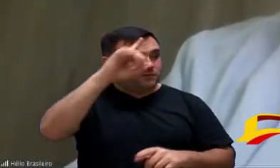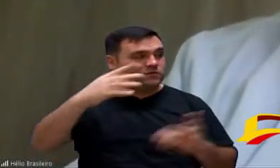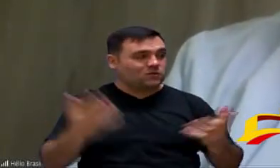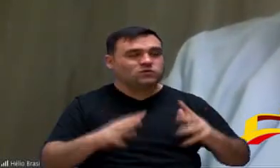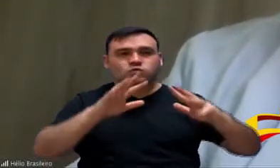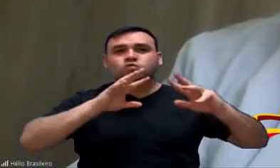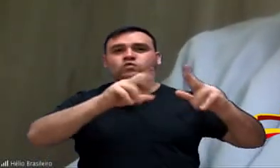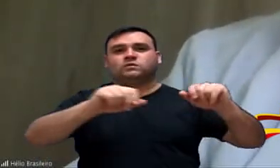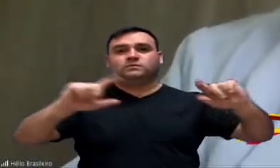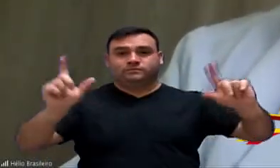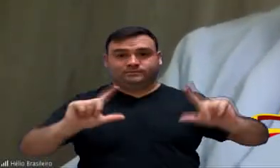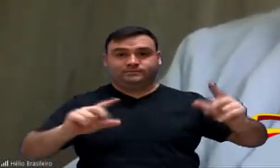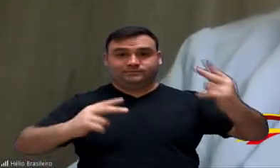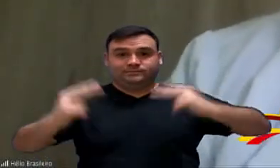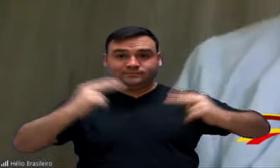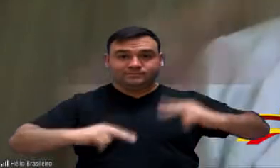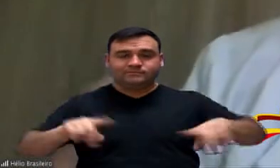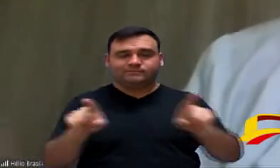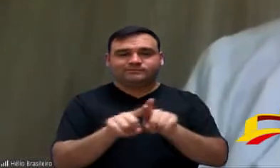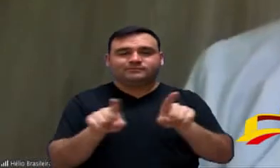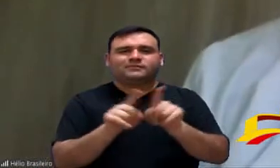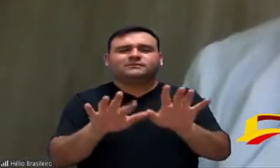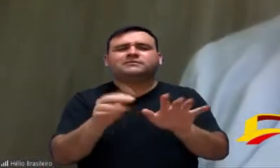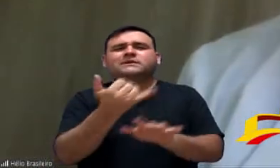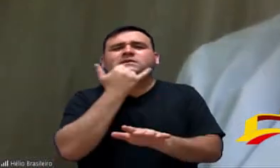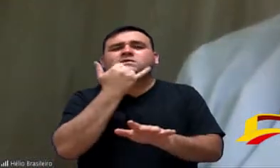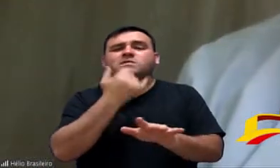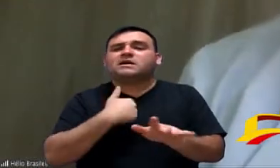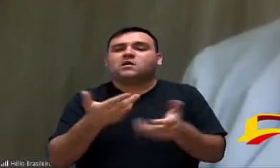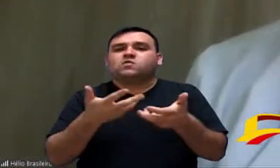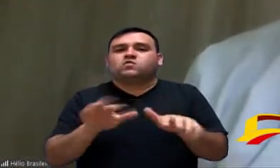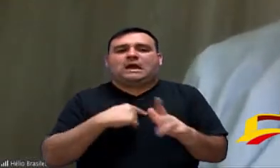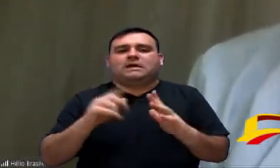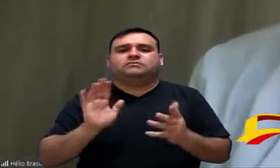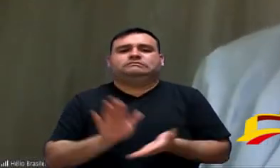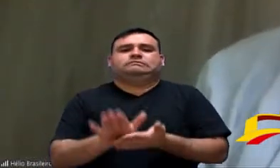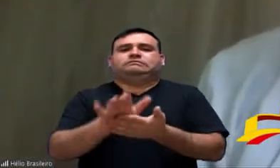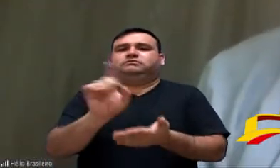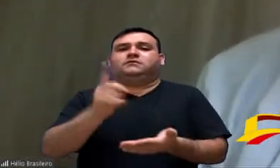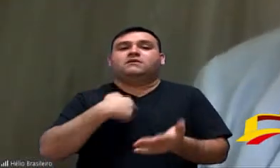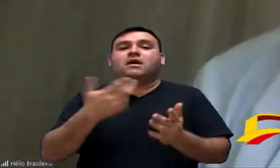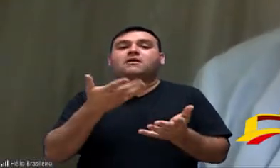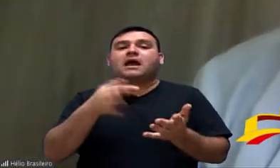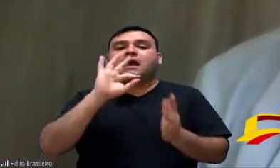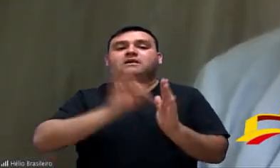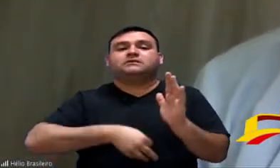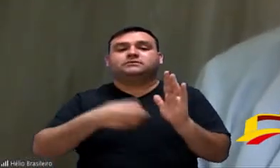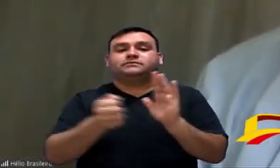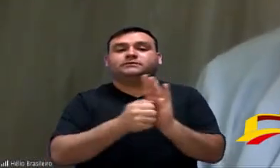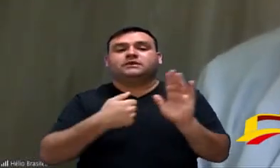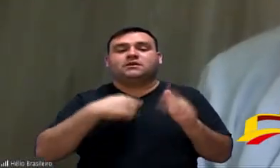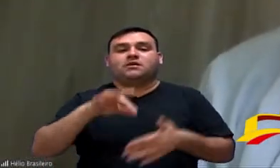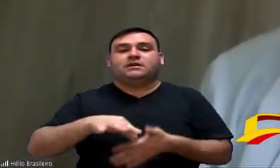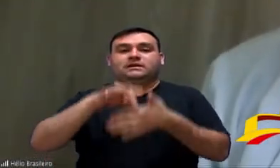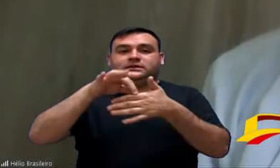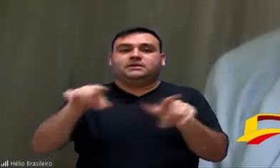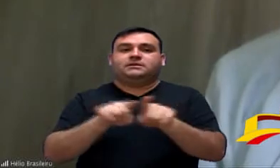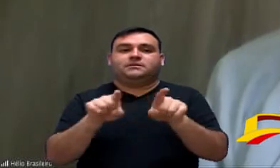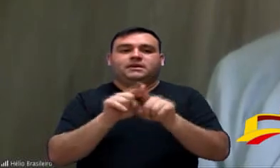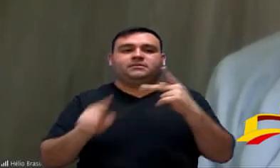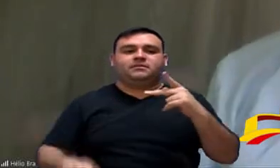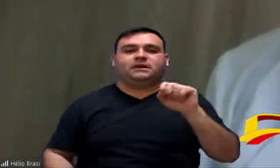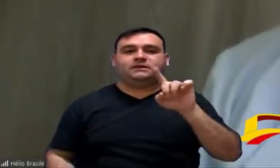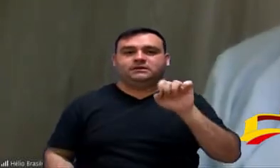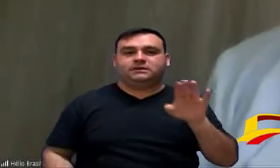que nos acompanham também. Senhor presidente, desculpe, na verdade eu não quero fazer nenhum voto, queria pedir minha inscrição como líder também do